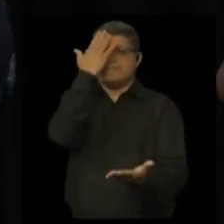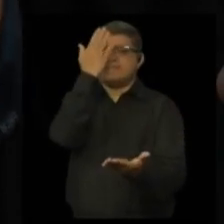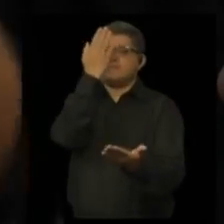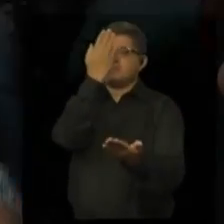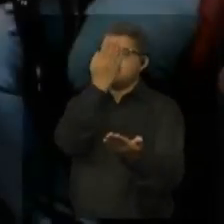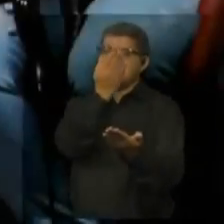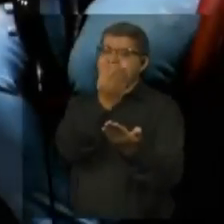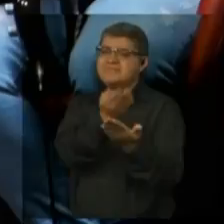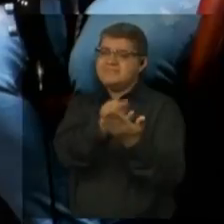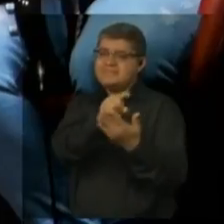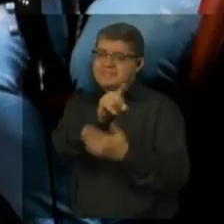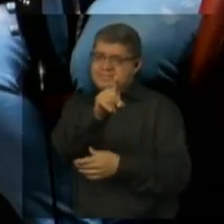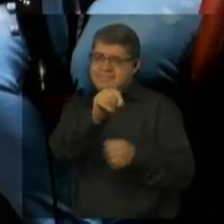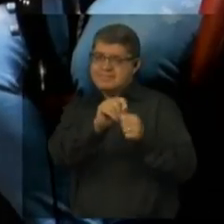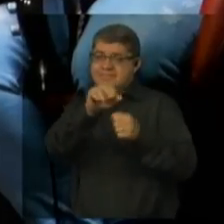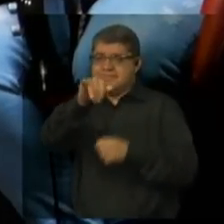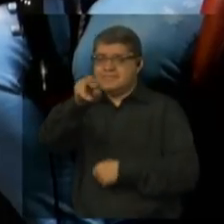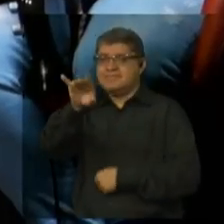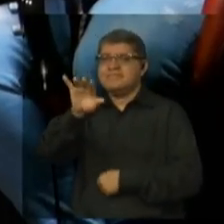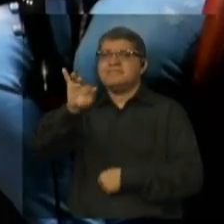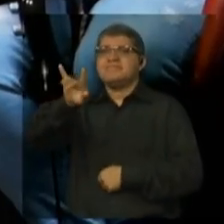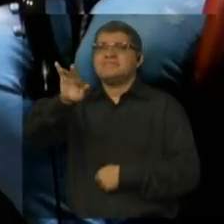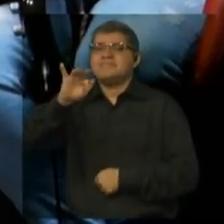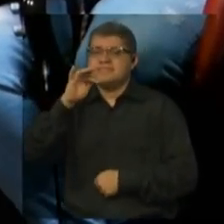certeza. É pra você, Maria Flor.